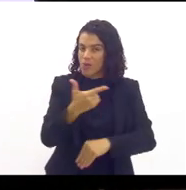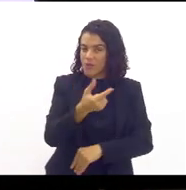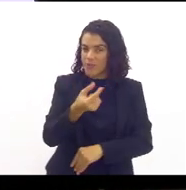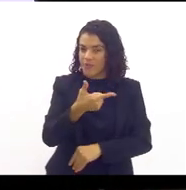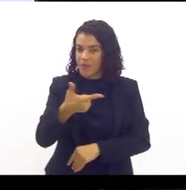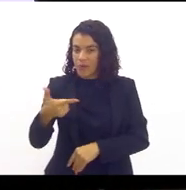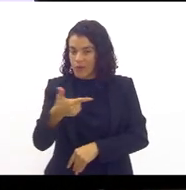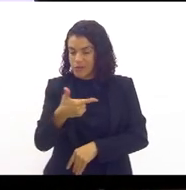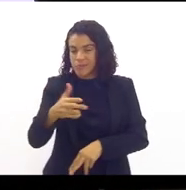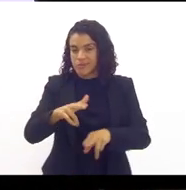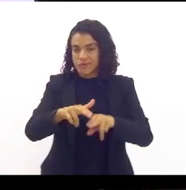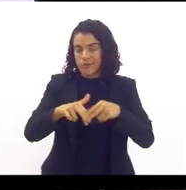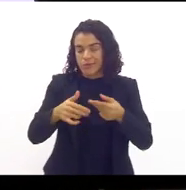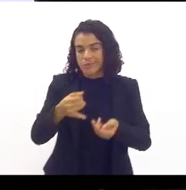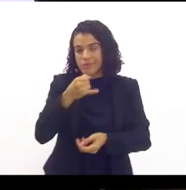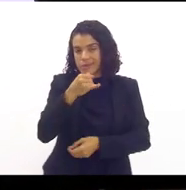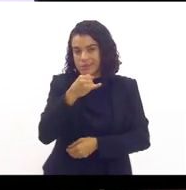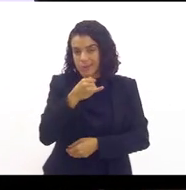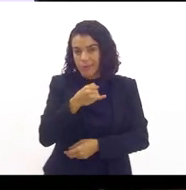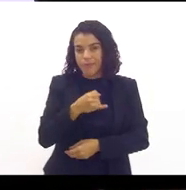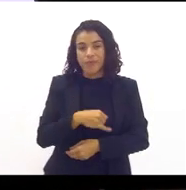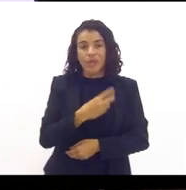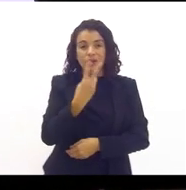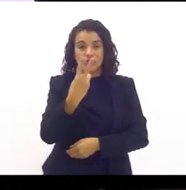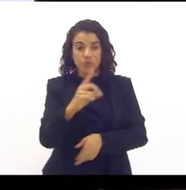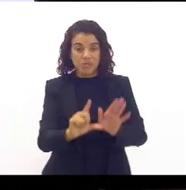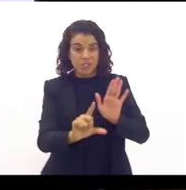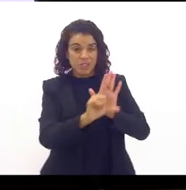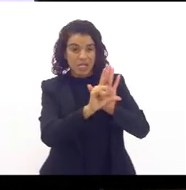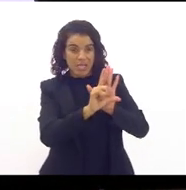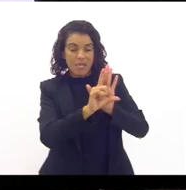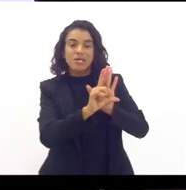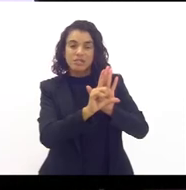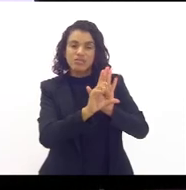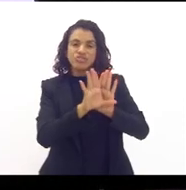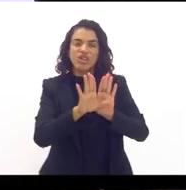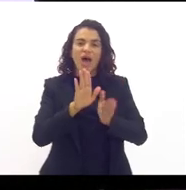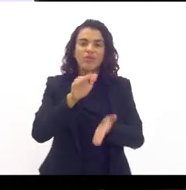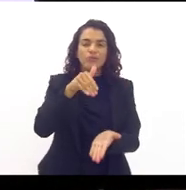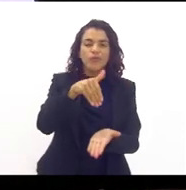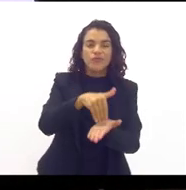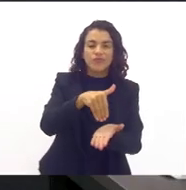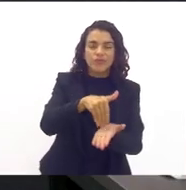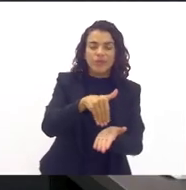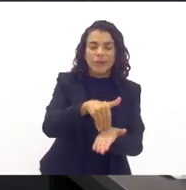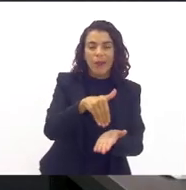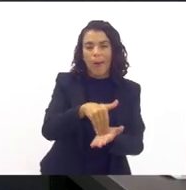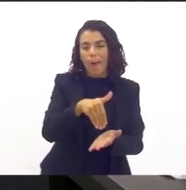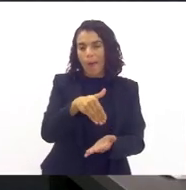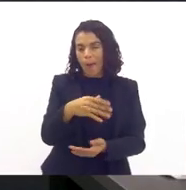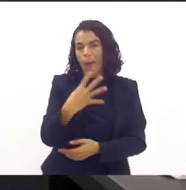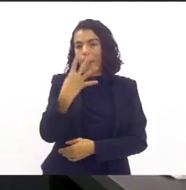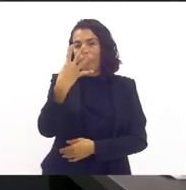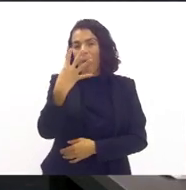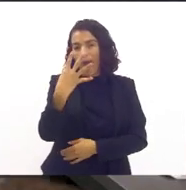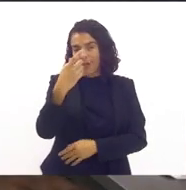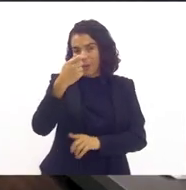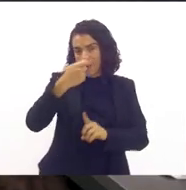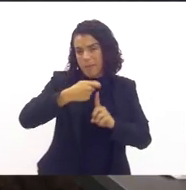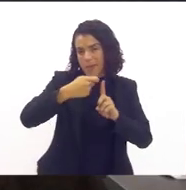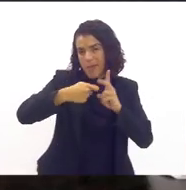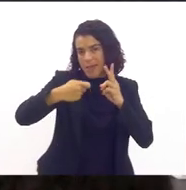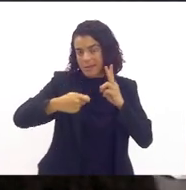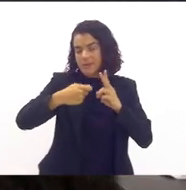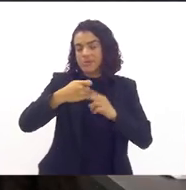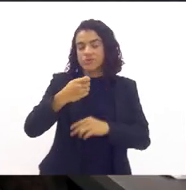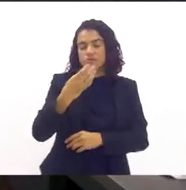a questão das duas leis que impactaram foram já mais no final, se eu não me engano, no último quadrimestre de 22.